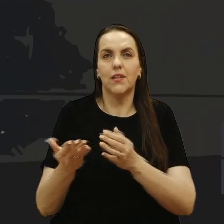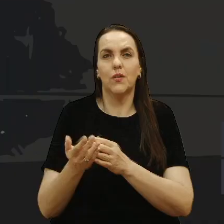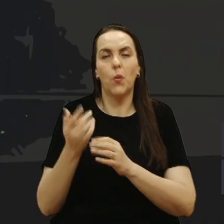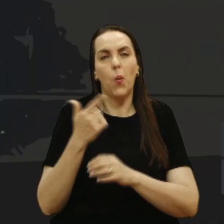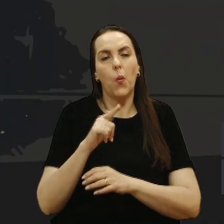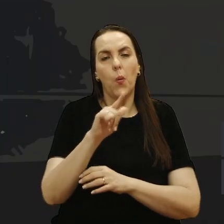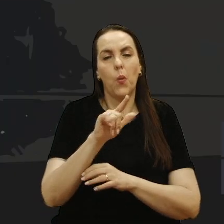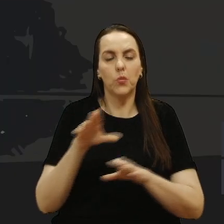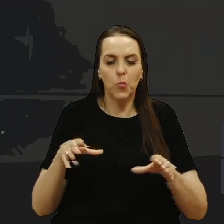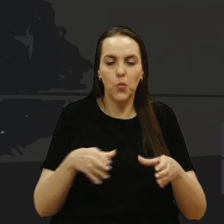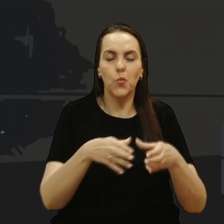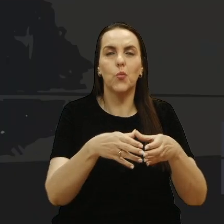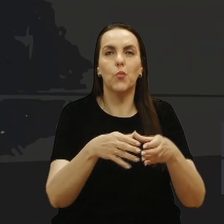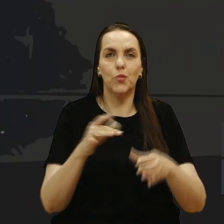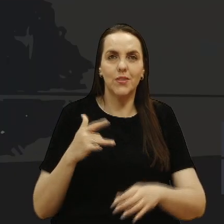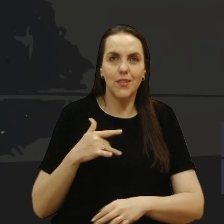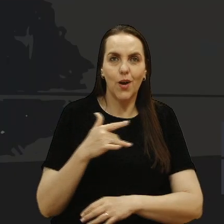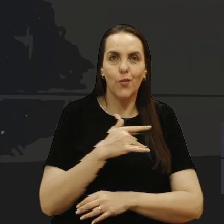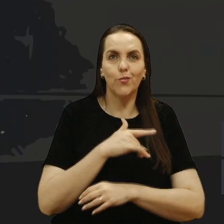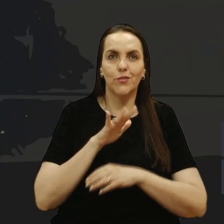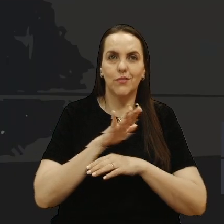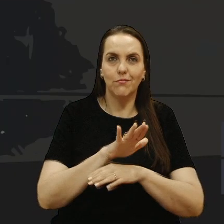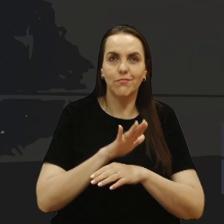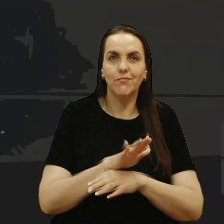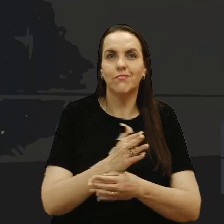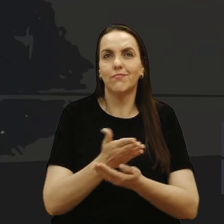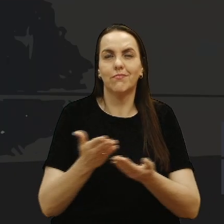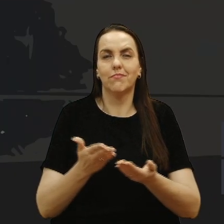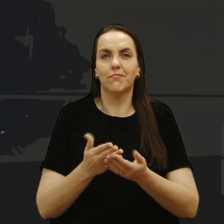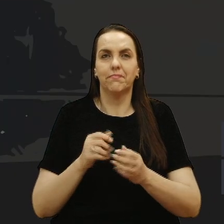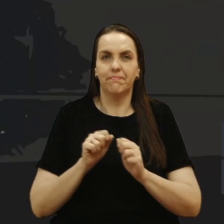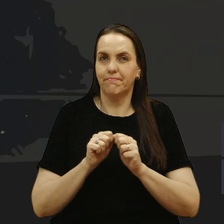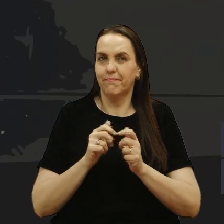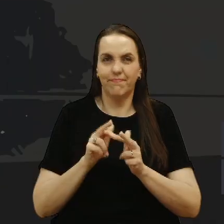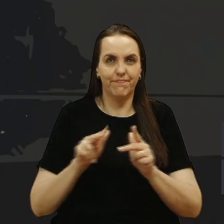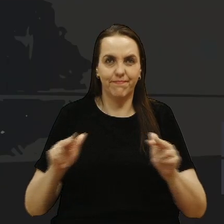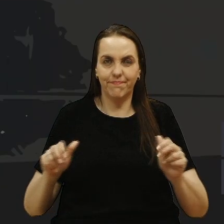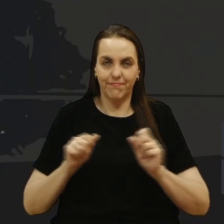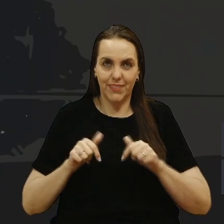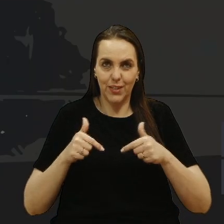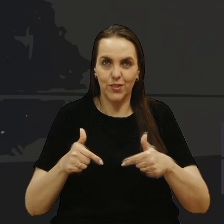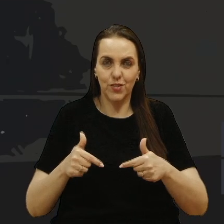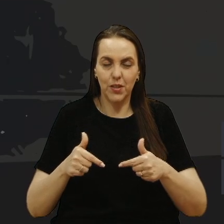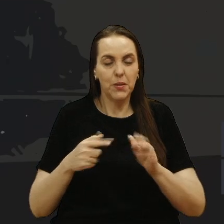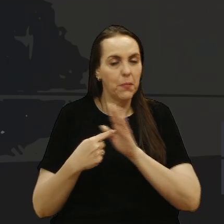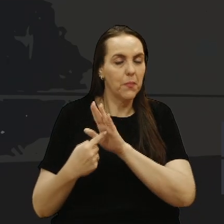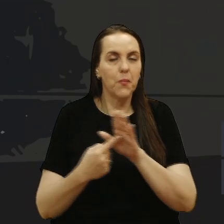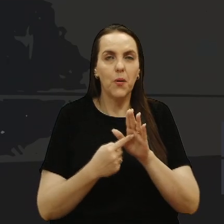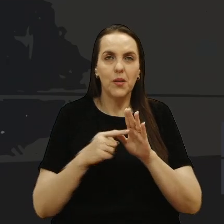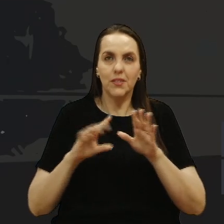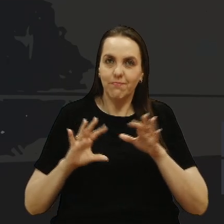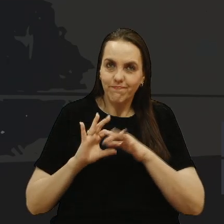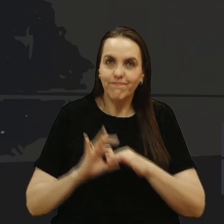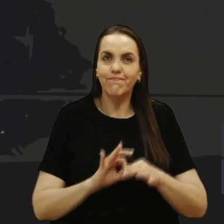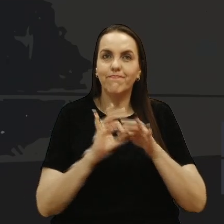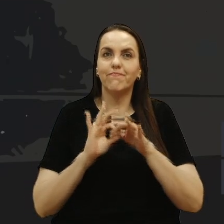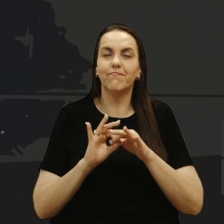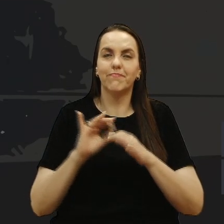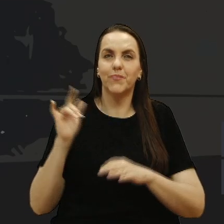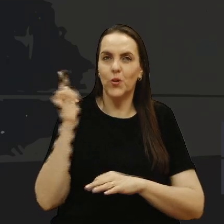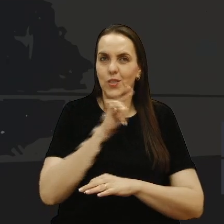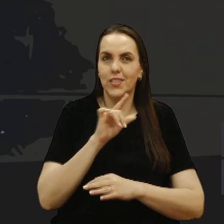mutirão de saúde, enfim, foi uma série de ações e que mostra que quando nós estamos todos juntos, nós conseguimos